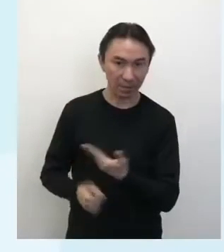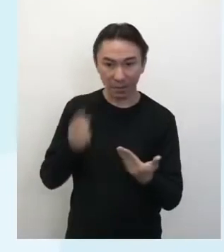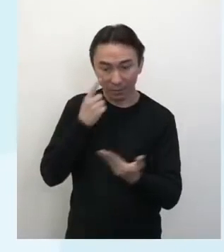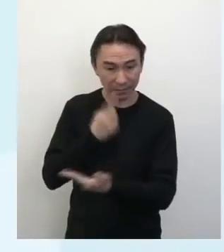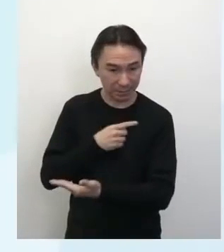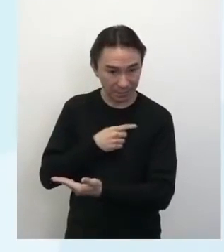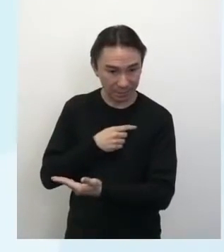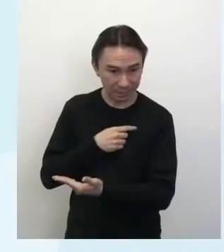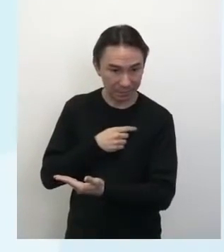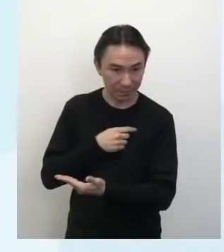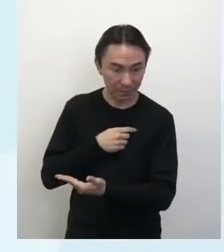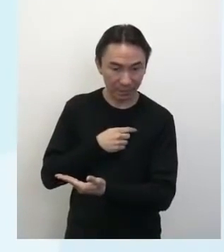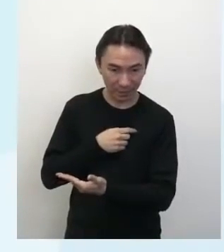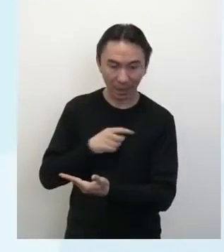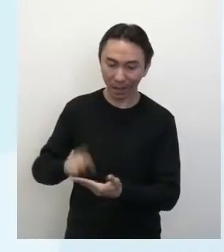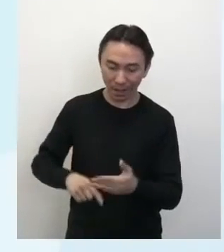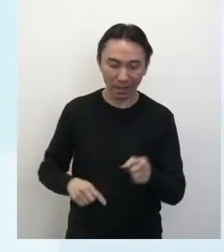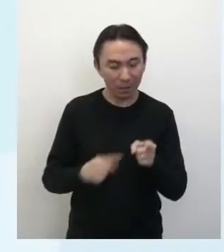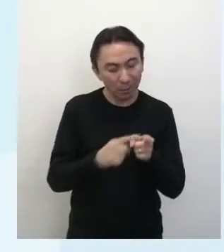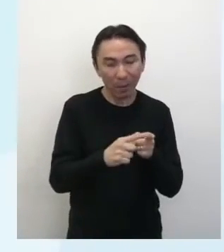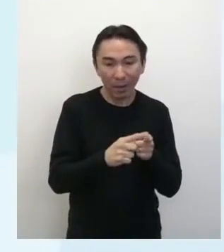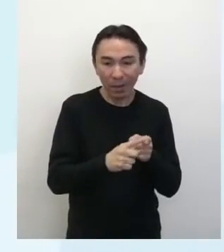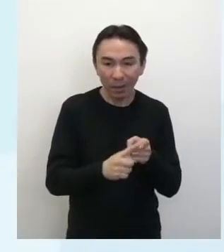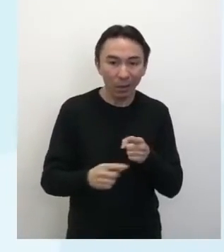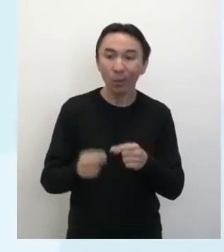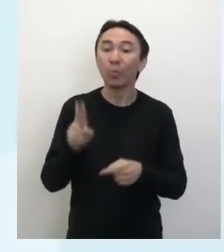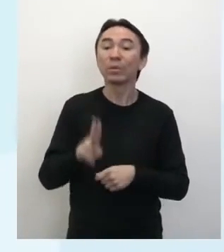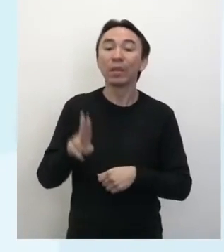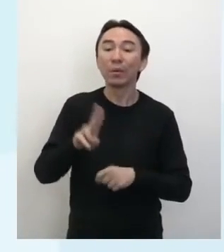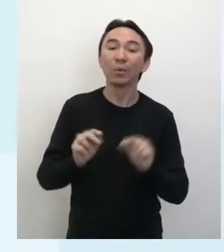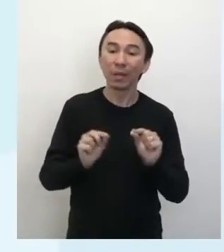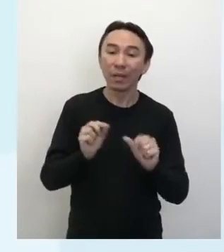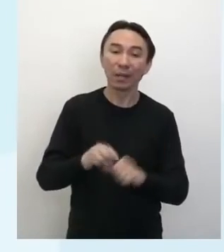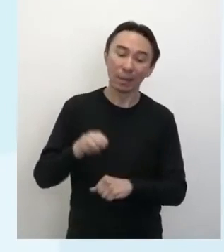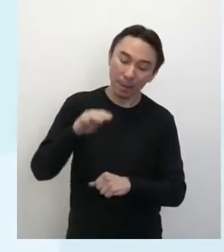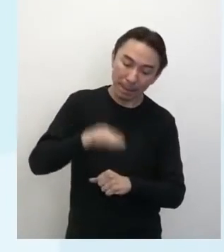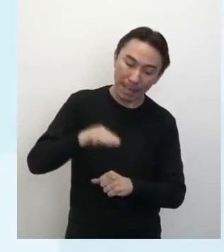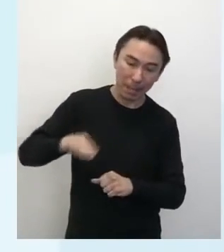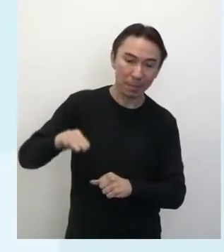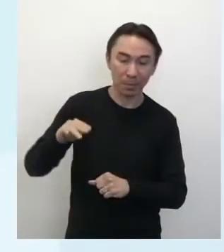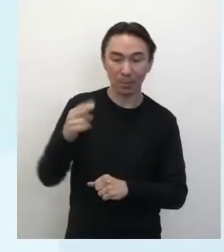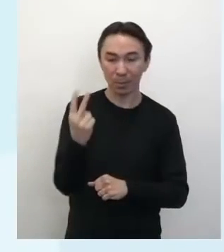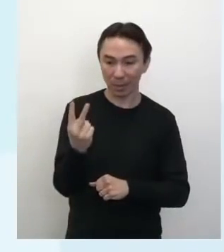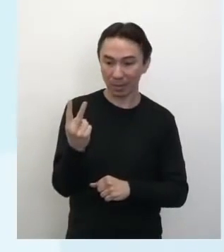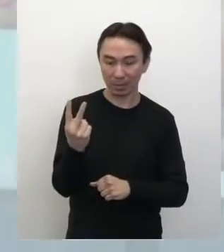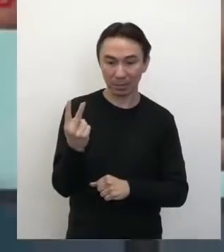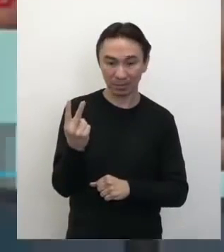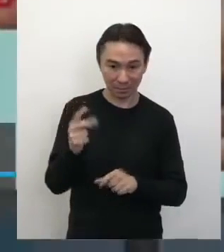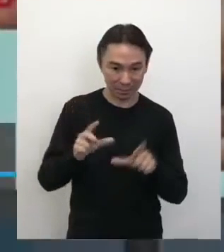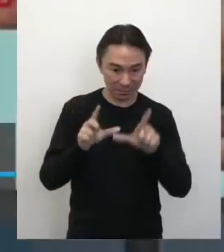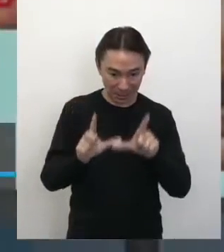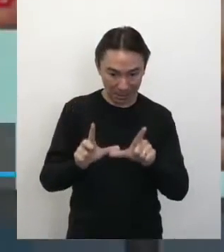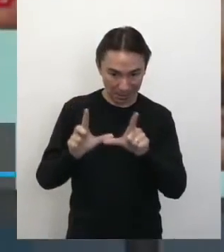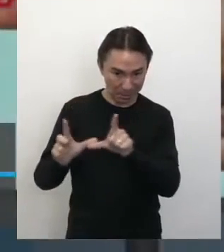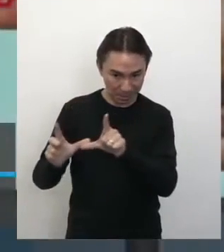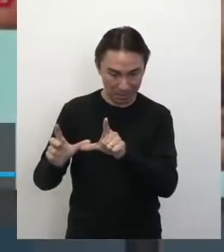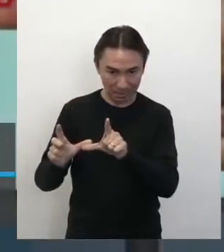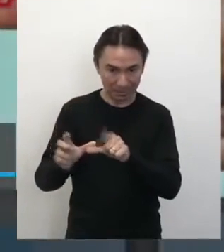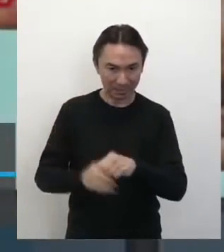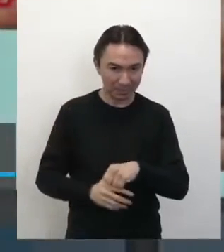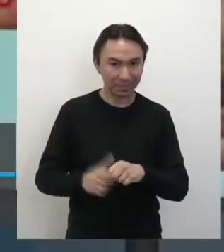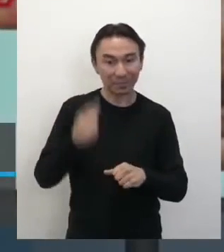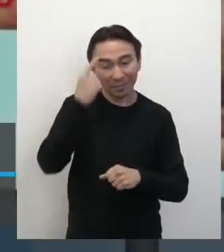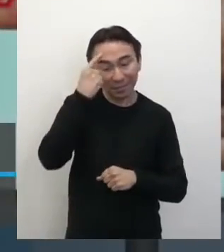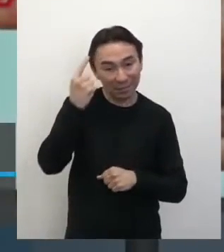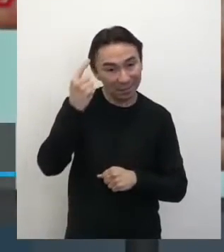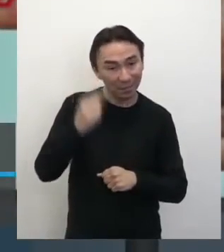dedo, nós vamos utilizar, né, o milímetro quadrado. Veja bem,